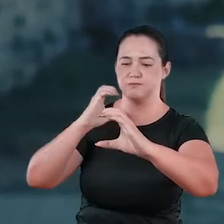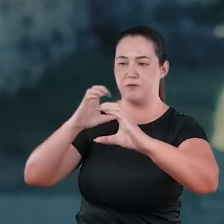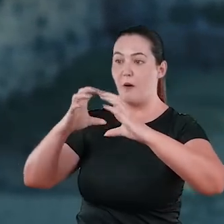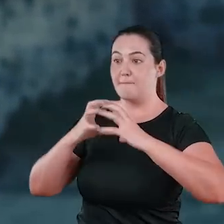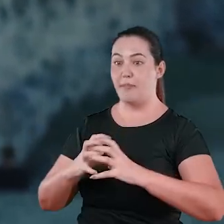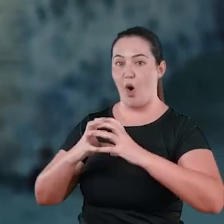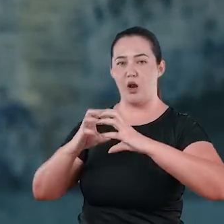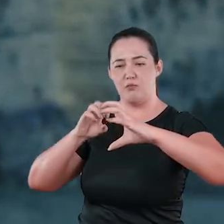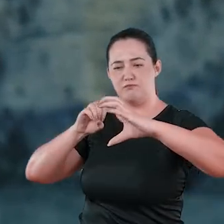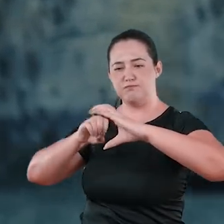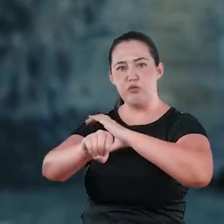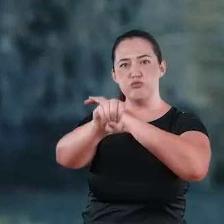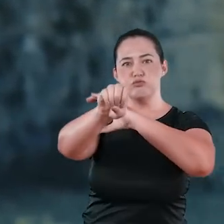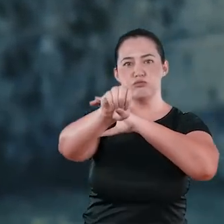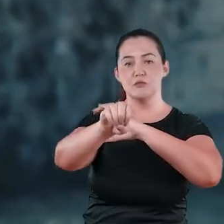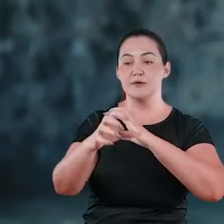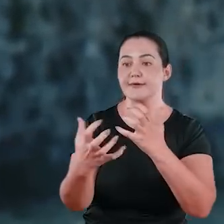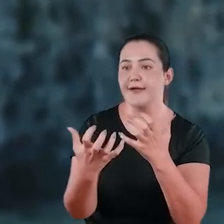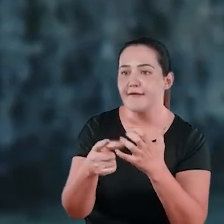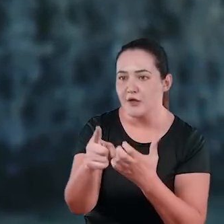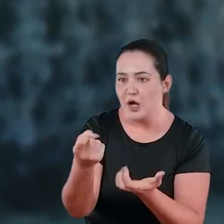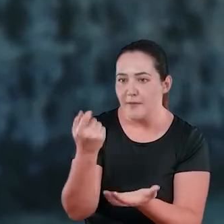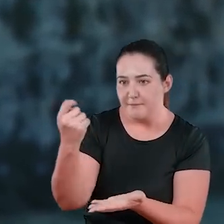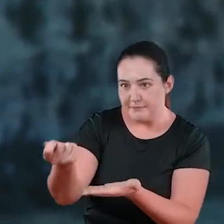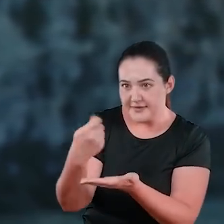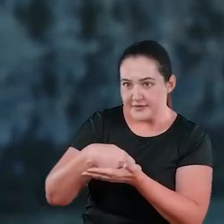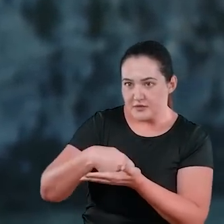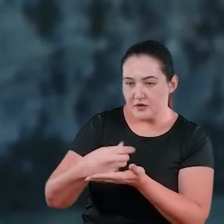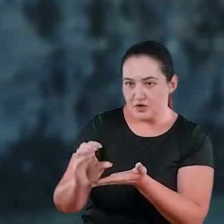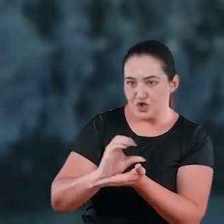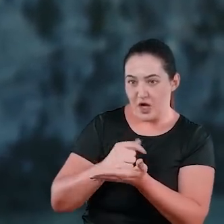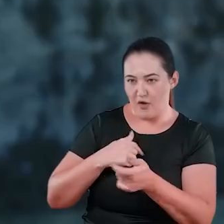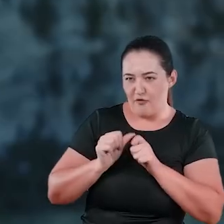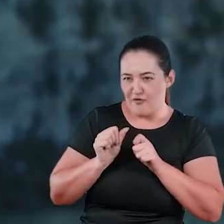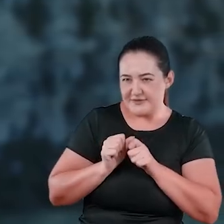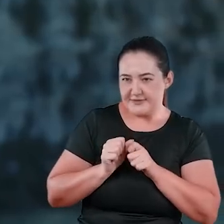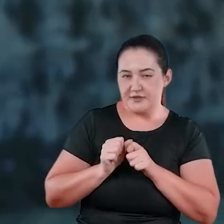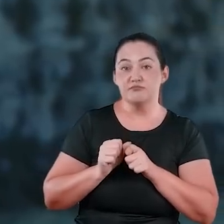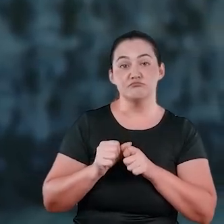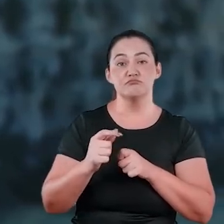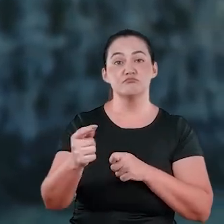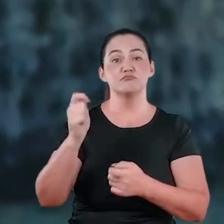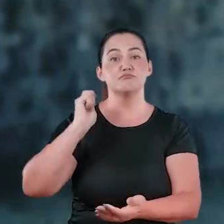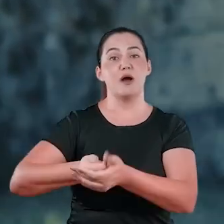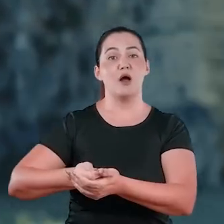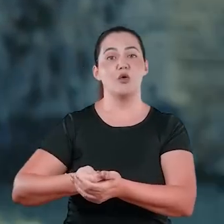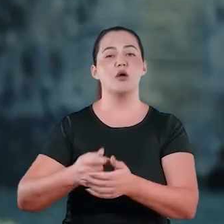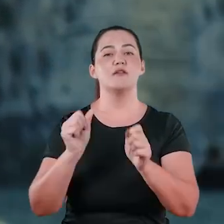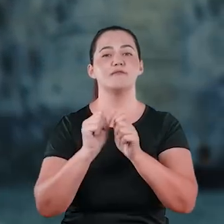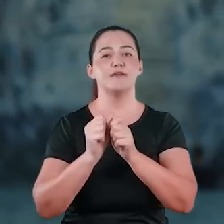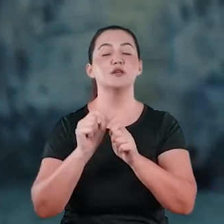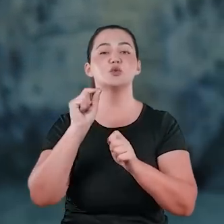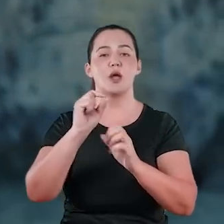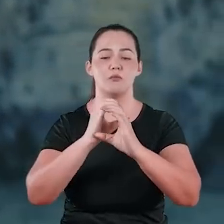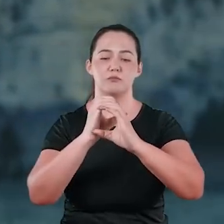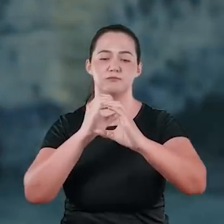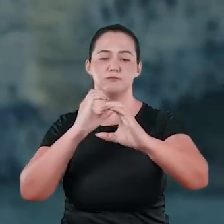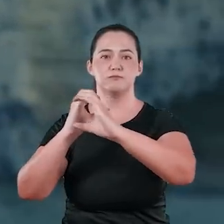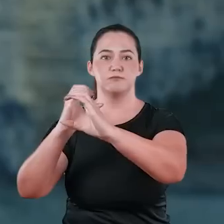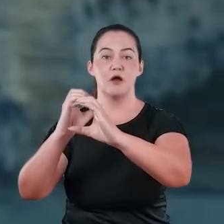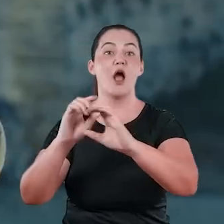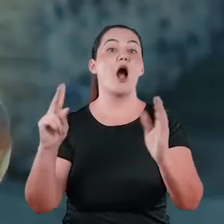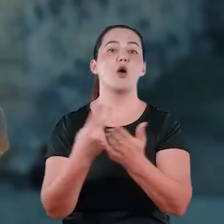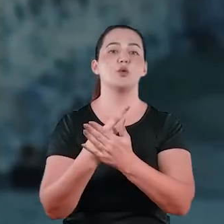com apreço aquela invenção, dá dinheiro e eles começam a patentear o canhão. Em virtude disso,